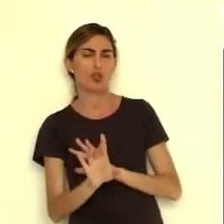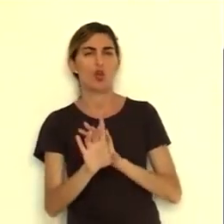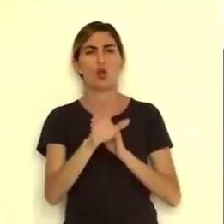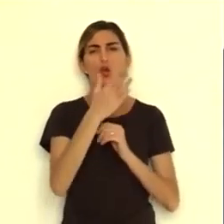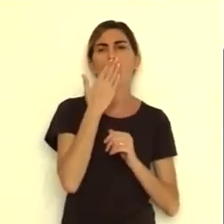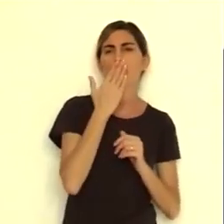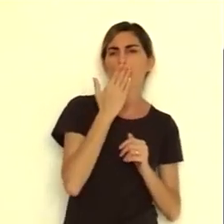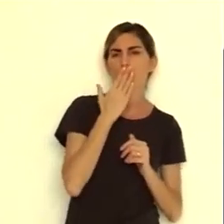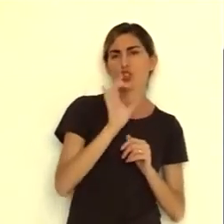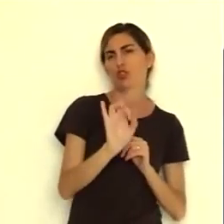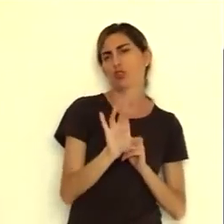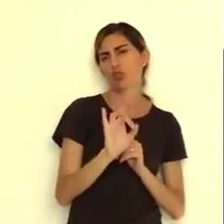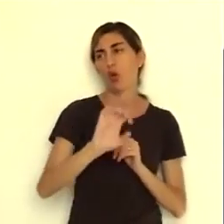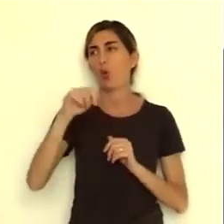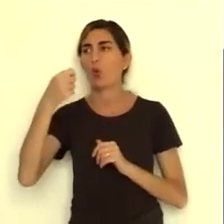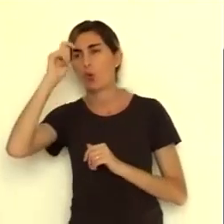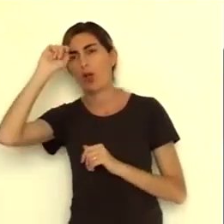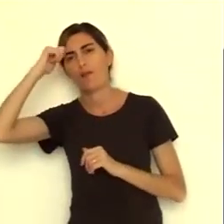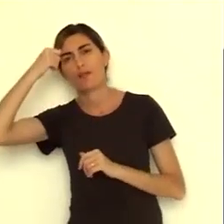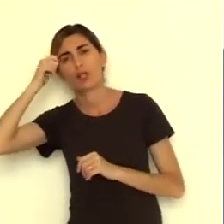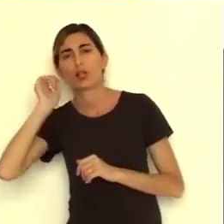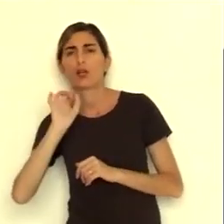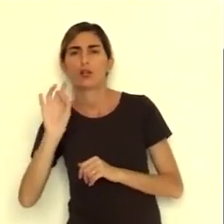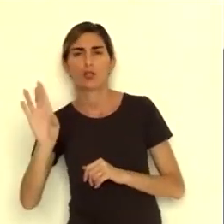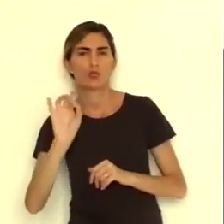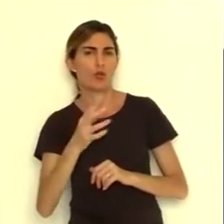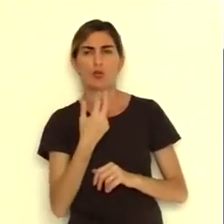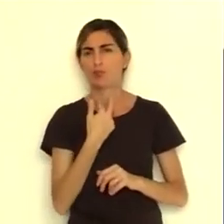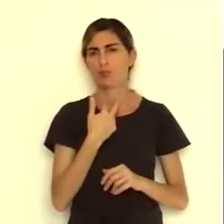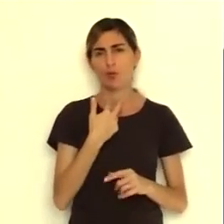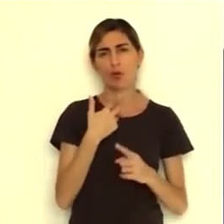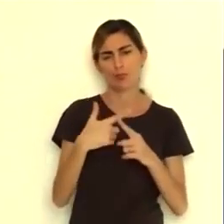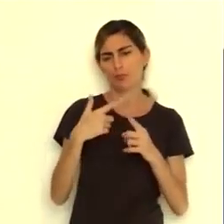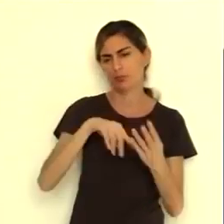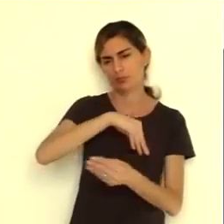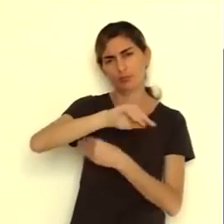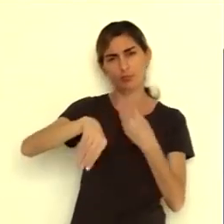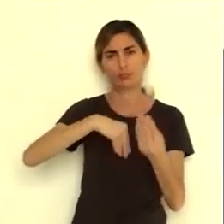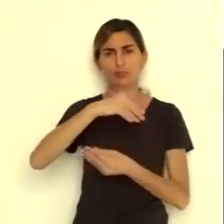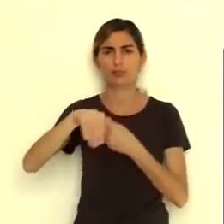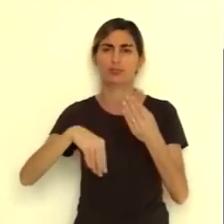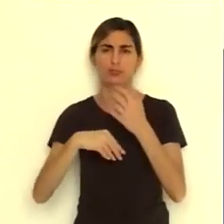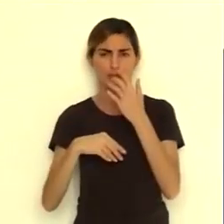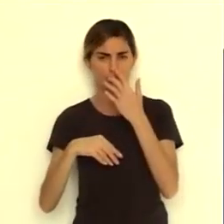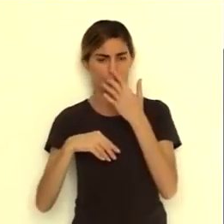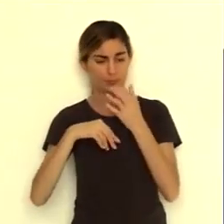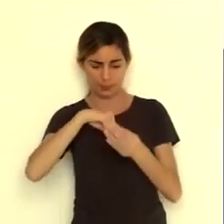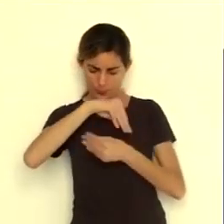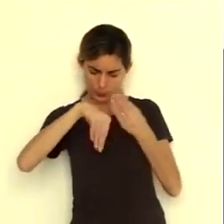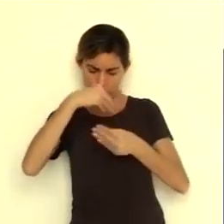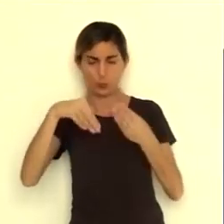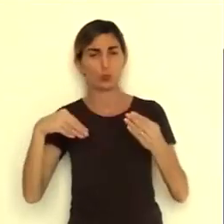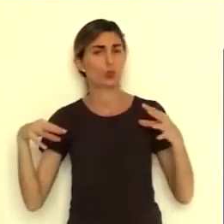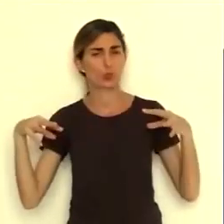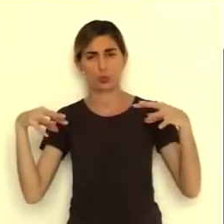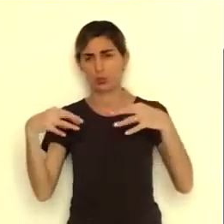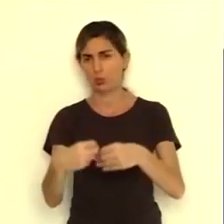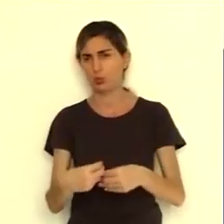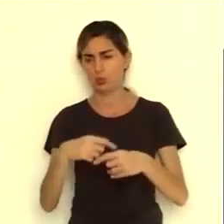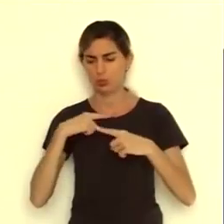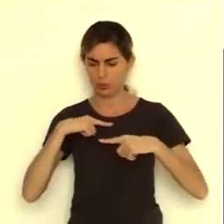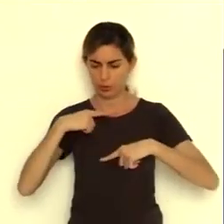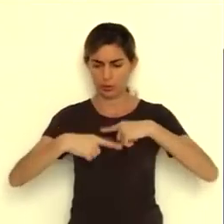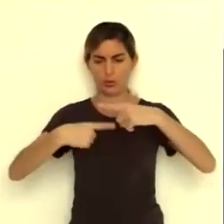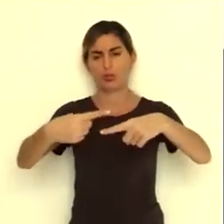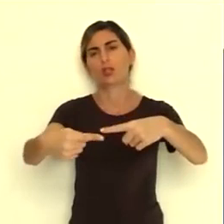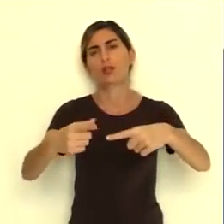apenas, como sendo de etnia indígena apenas, ou como sendo de etnia africana, mas uma miscigenação, onde